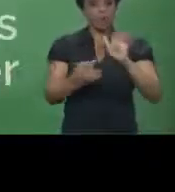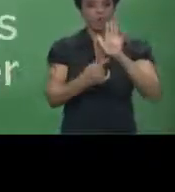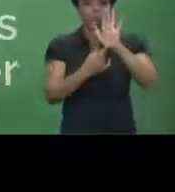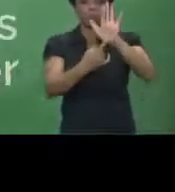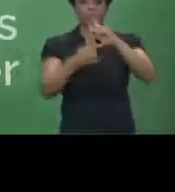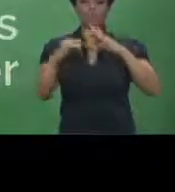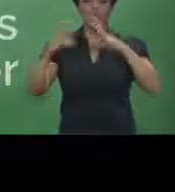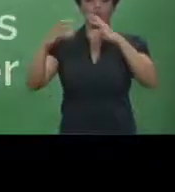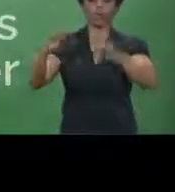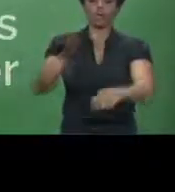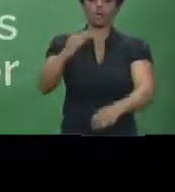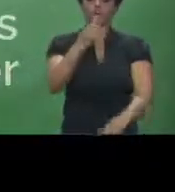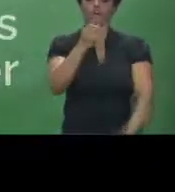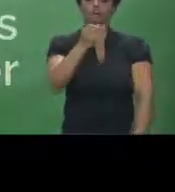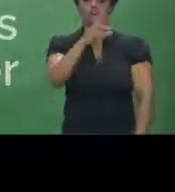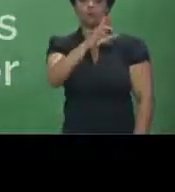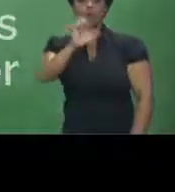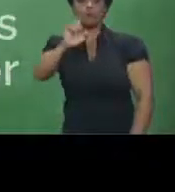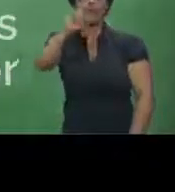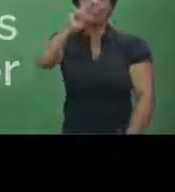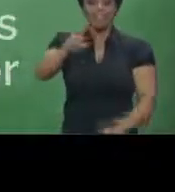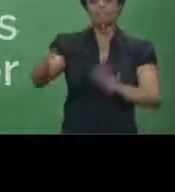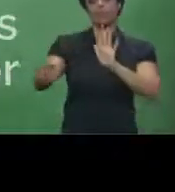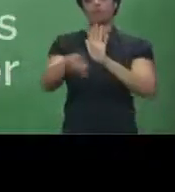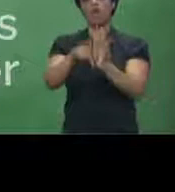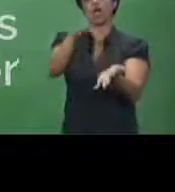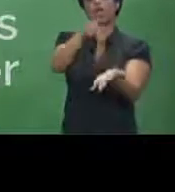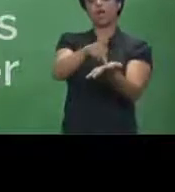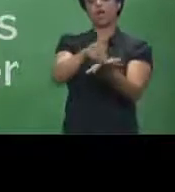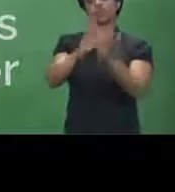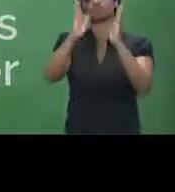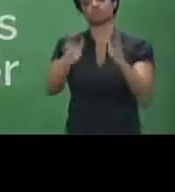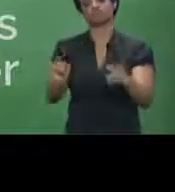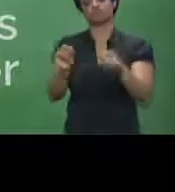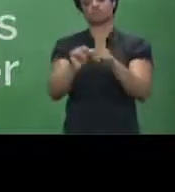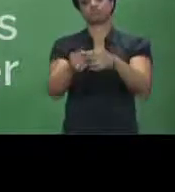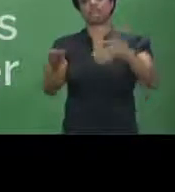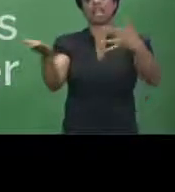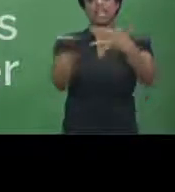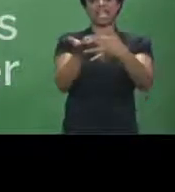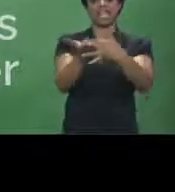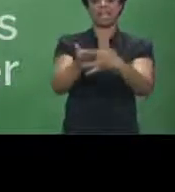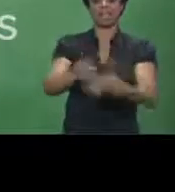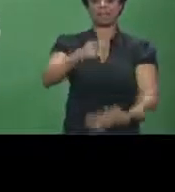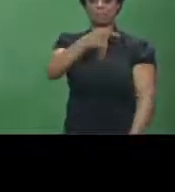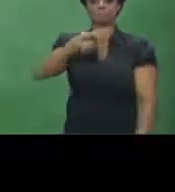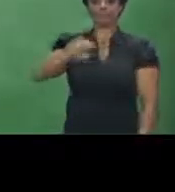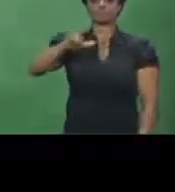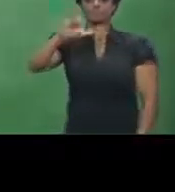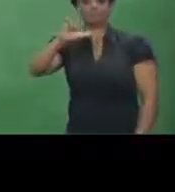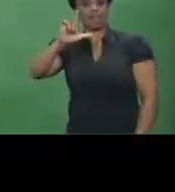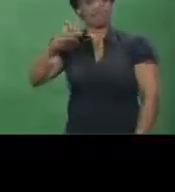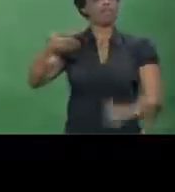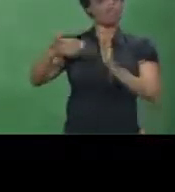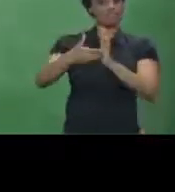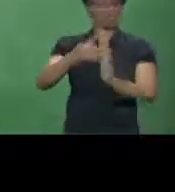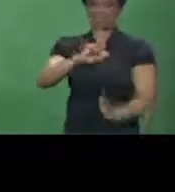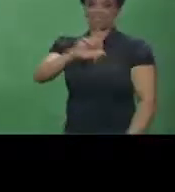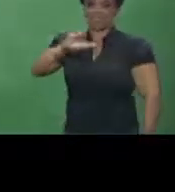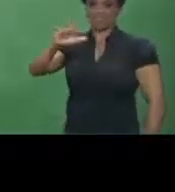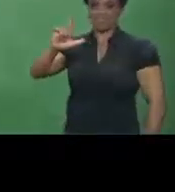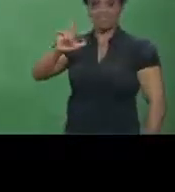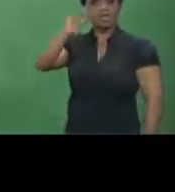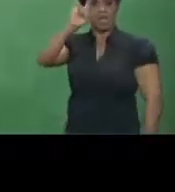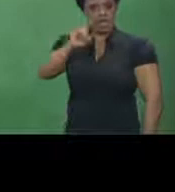séries de Fourier, considere uma função real definida sobre o intervalo de -L a L. Suponha que ela é uma